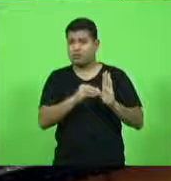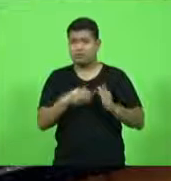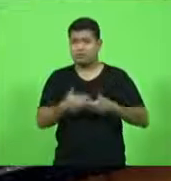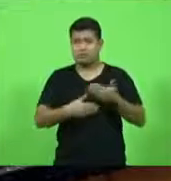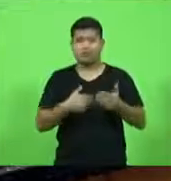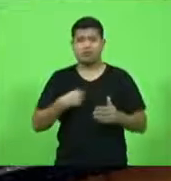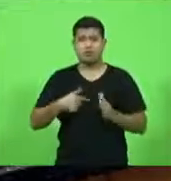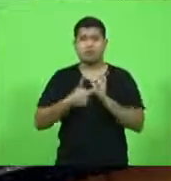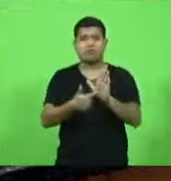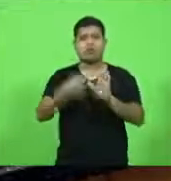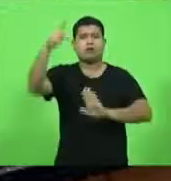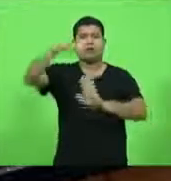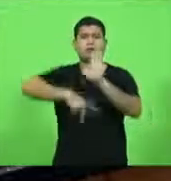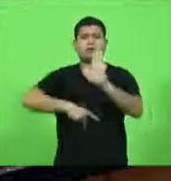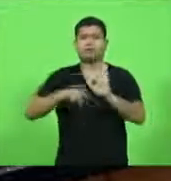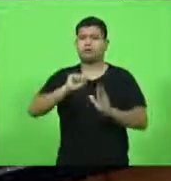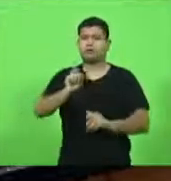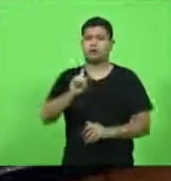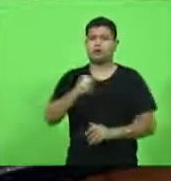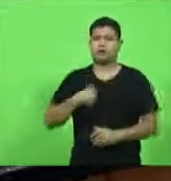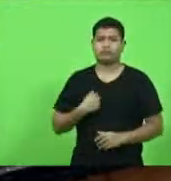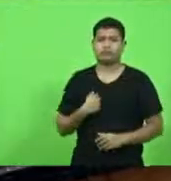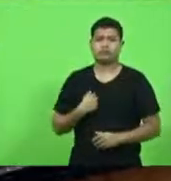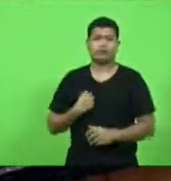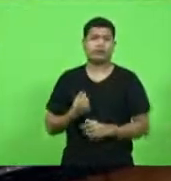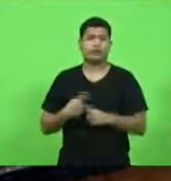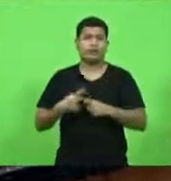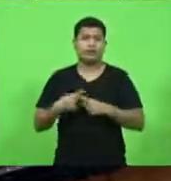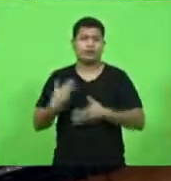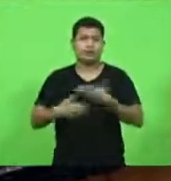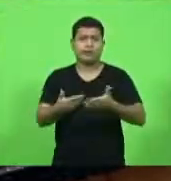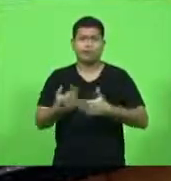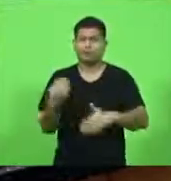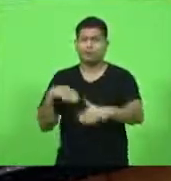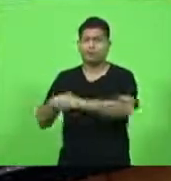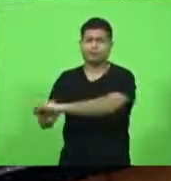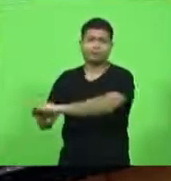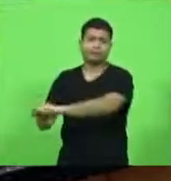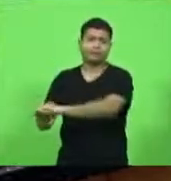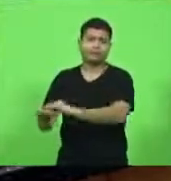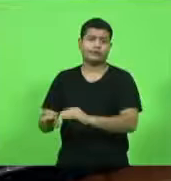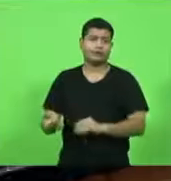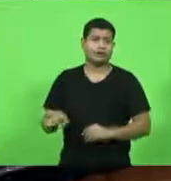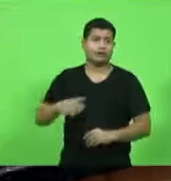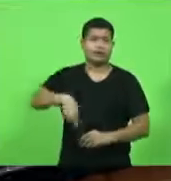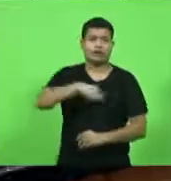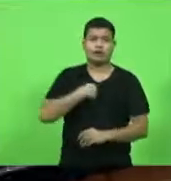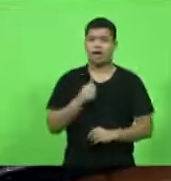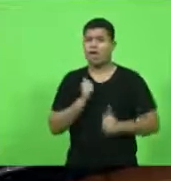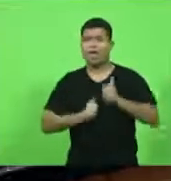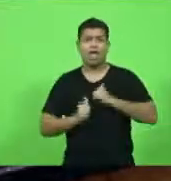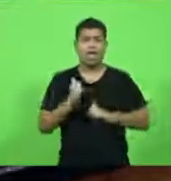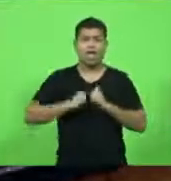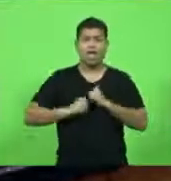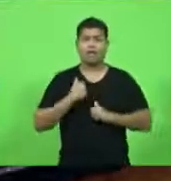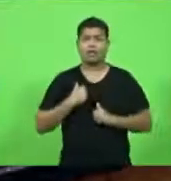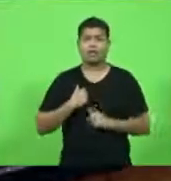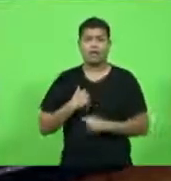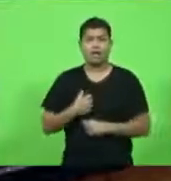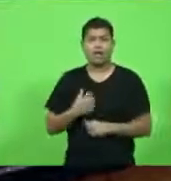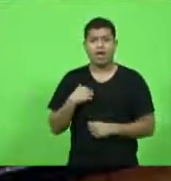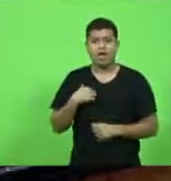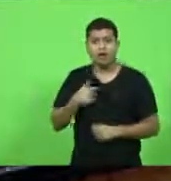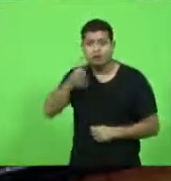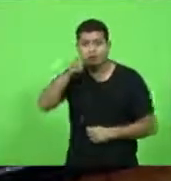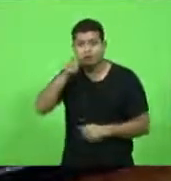Simplesmente isso. O cara senta em cima, tranca dentro do gabinete dele e acabou. E o cara fica na expectativa. Eu acompanho a rede social de todos aqui,